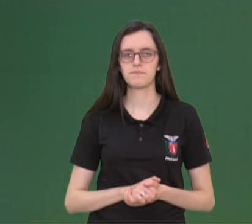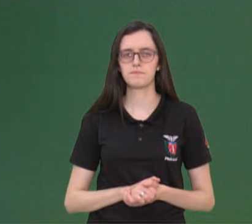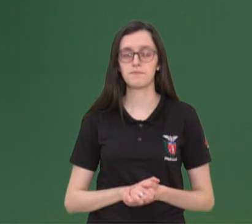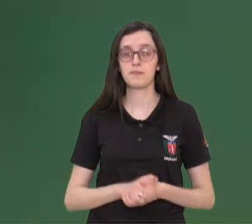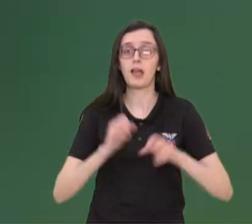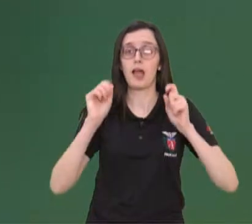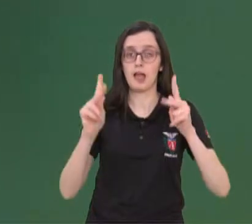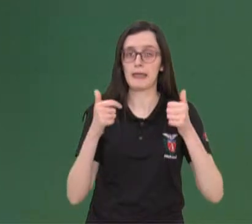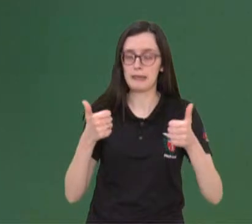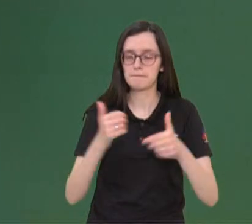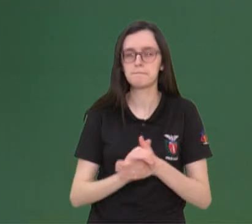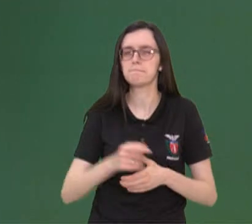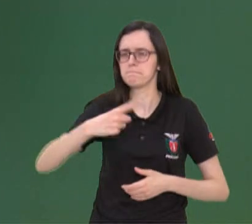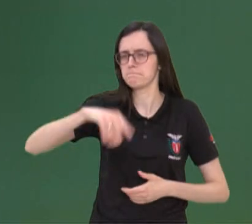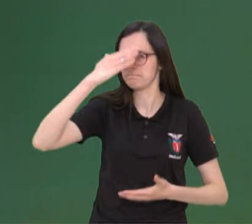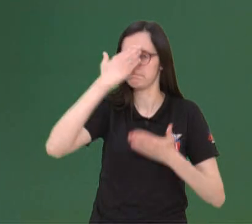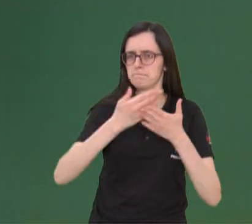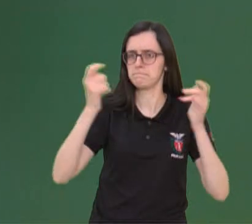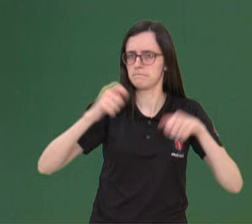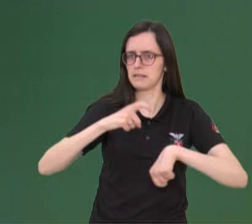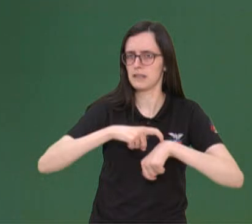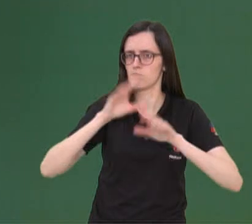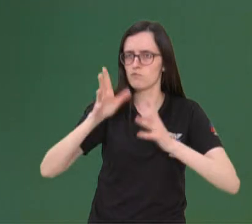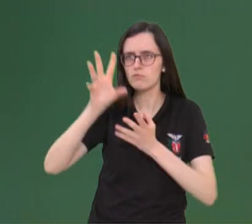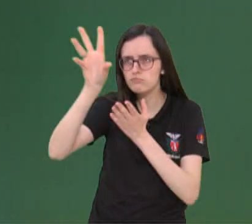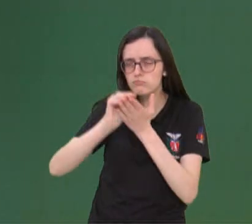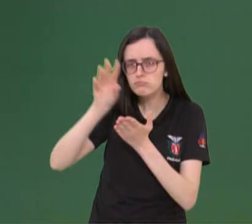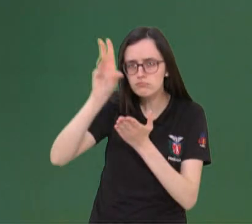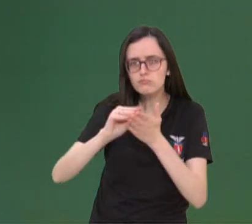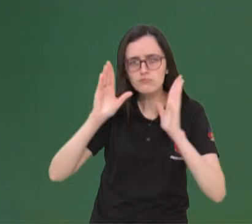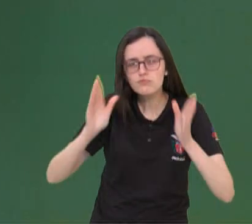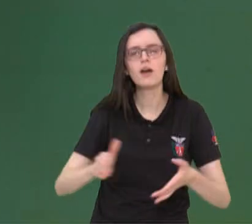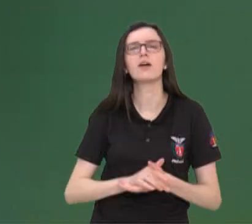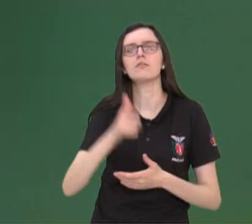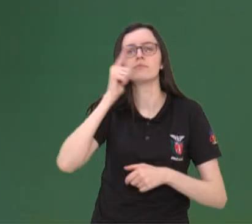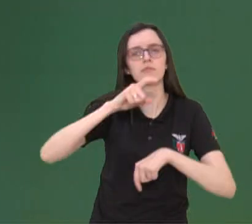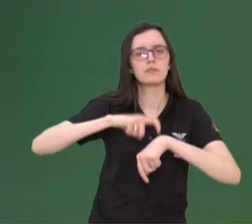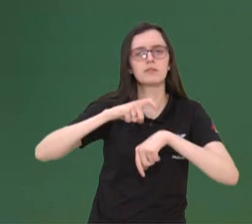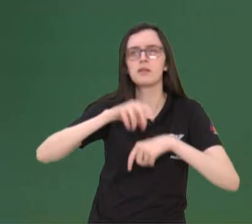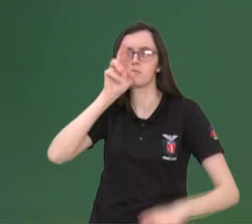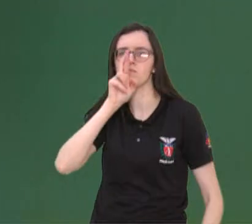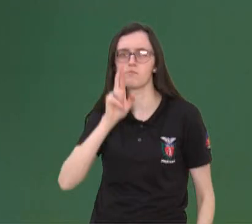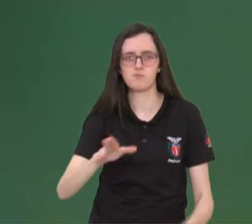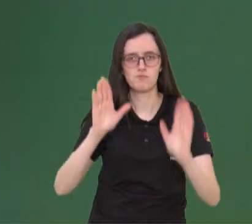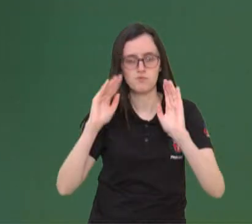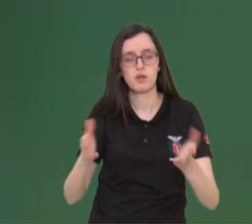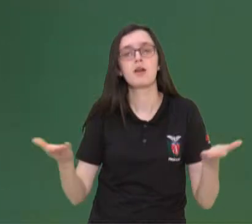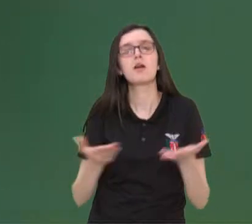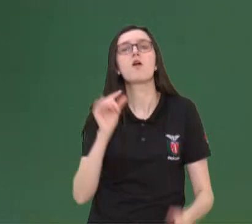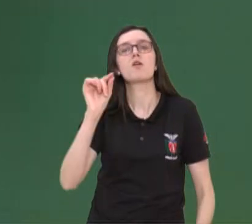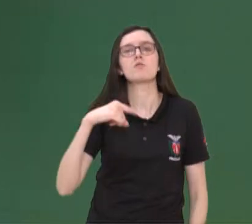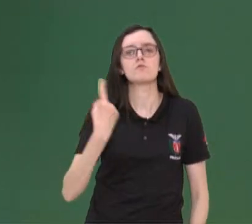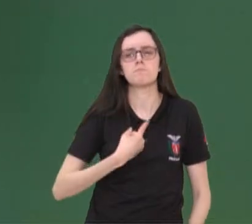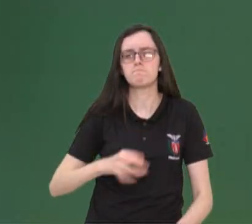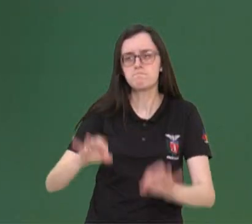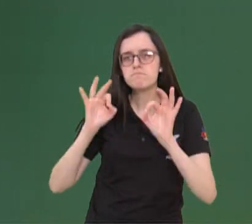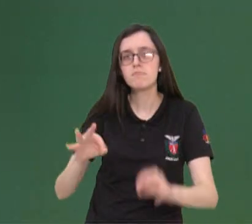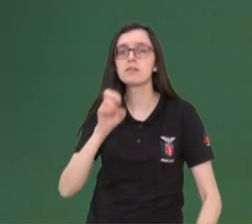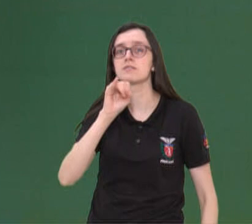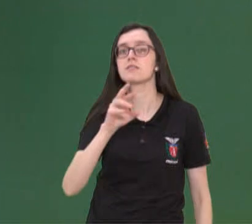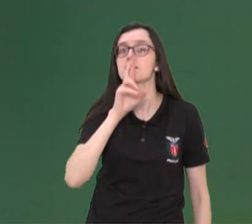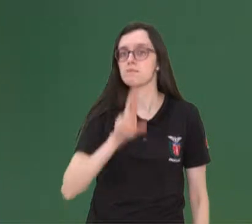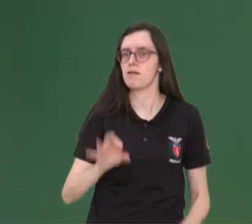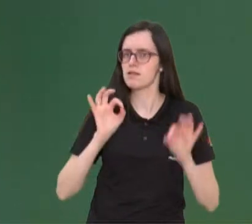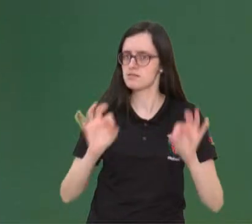Ok, pessoal, já deve ter dado o tempinho de você copiar, deve ter dado tempo de responder, e agora vamos confirmar se a sua resposta